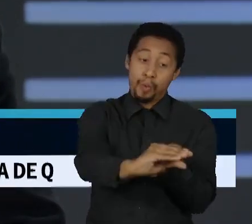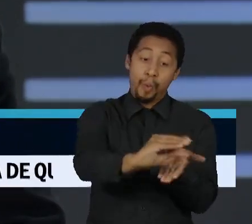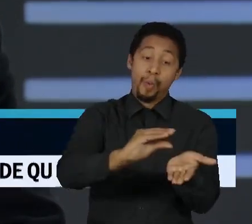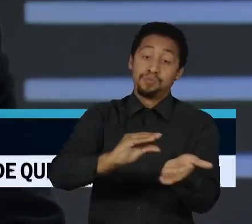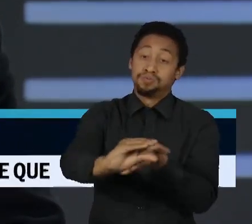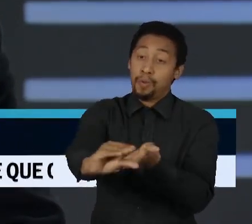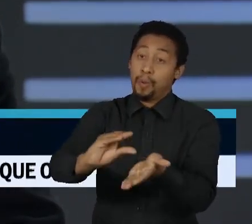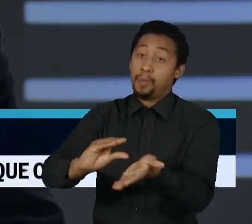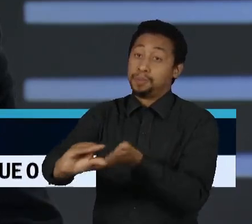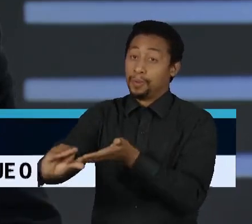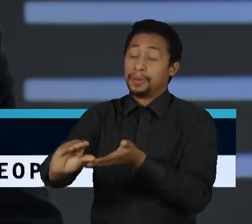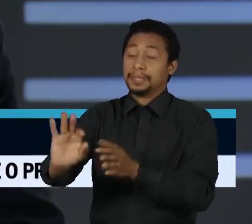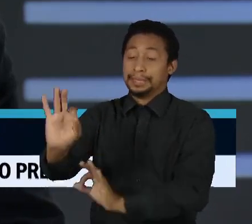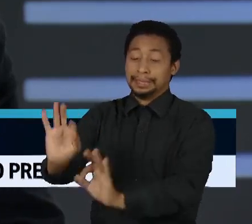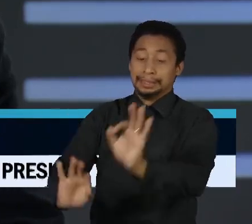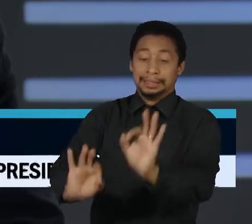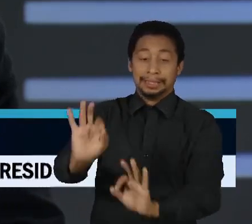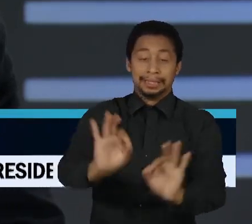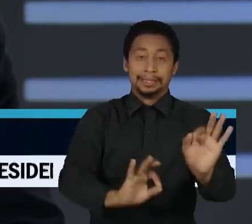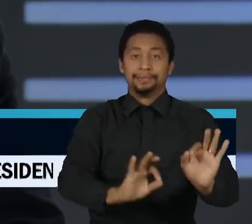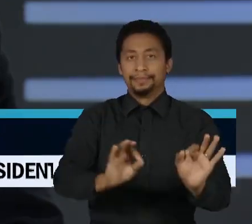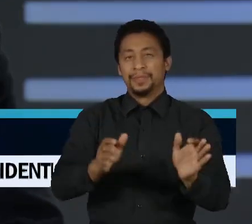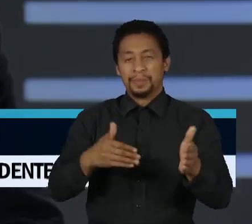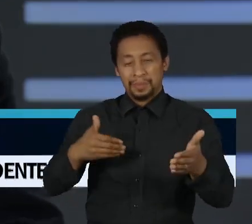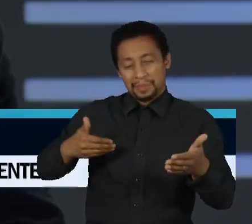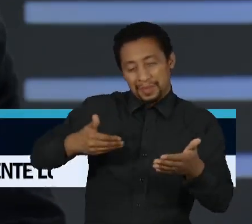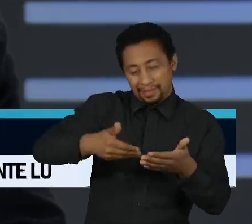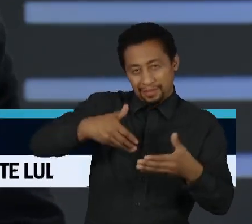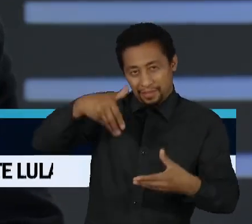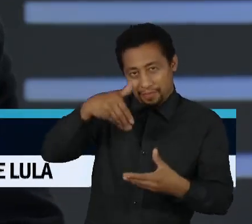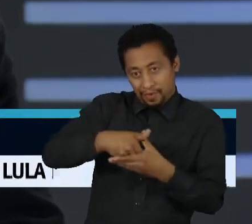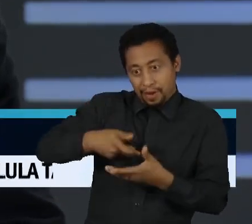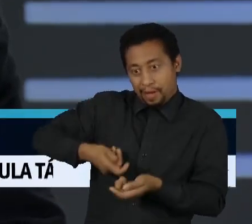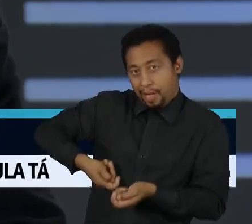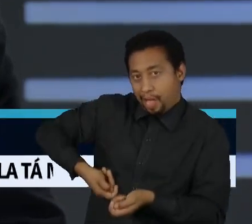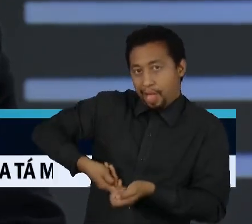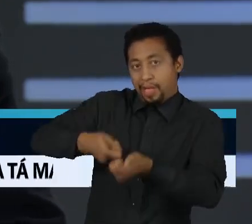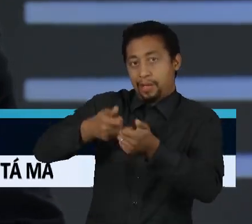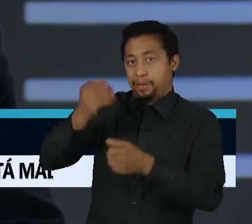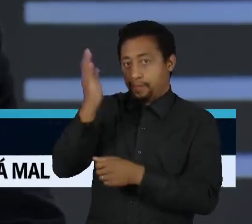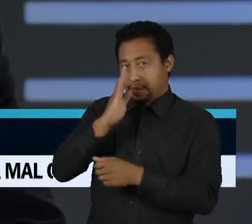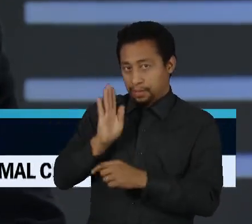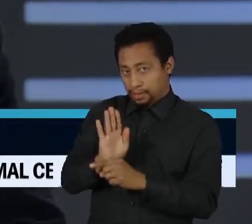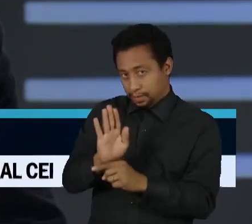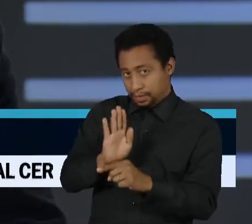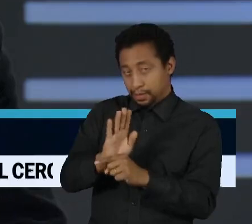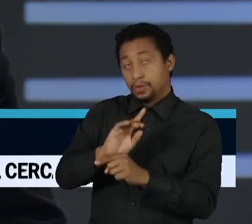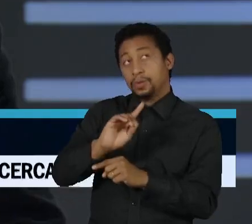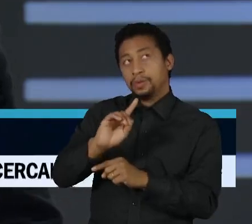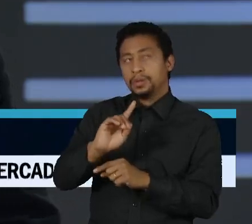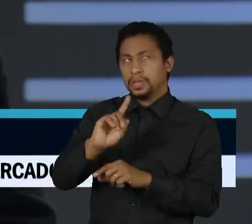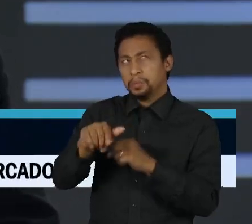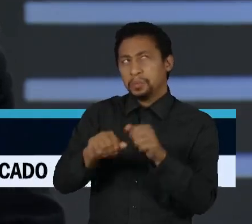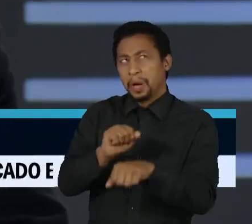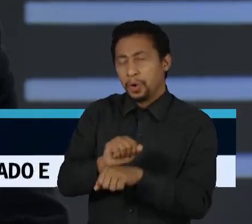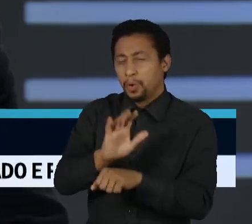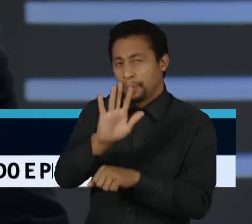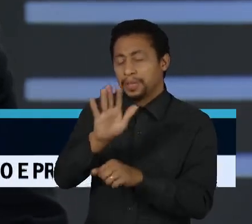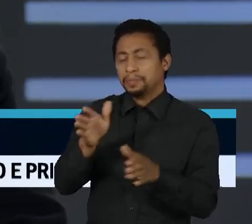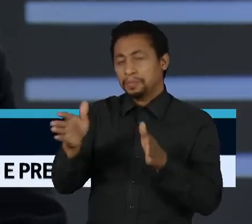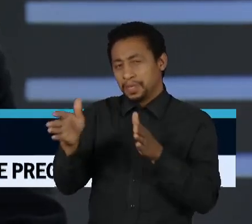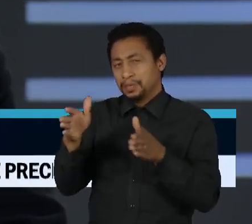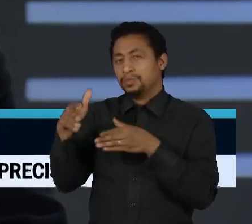governo anterior no final né do período das eleições até exatamente eleição de coisas interrompeu mas até as eleições no